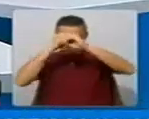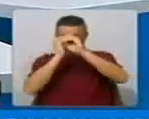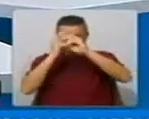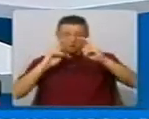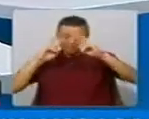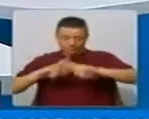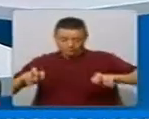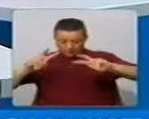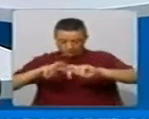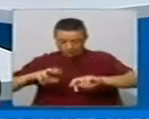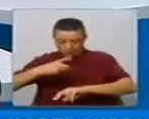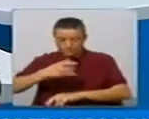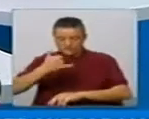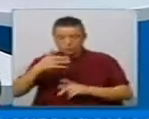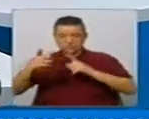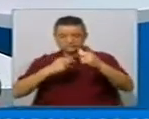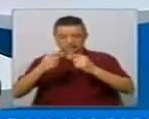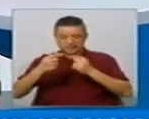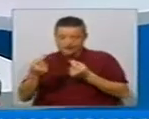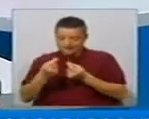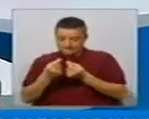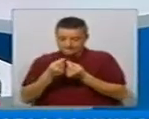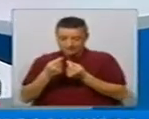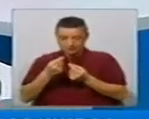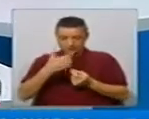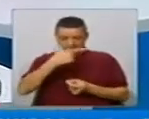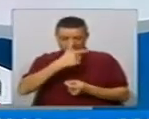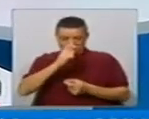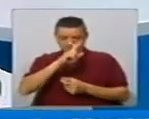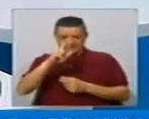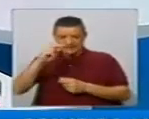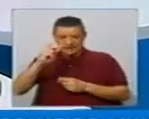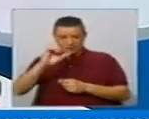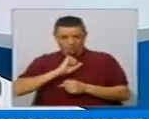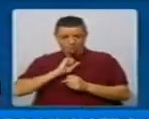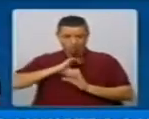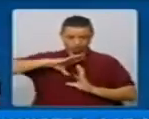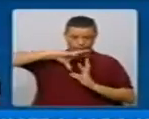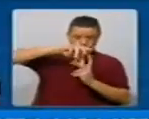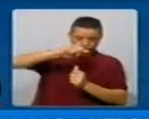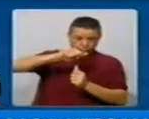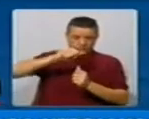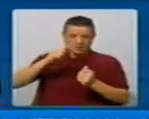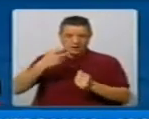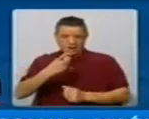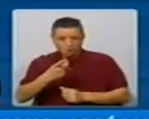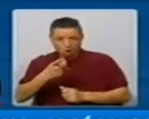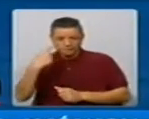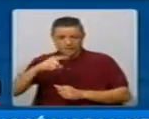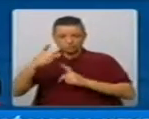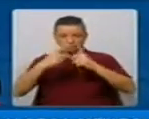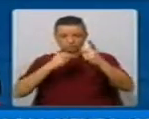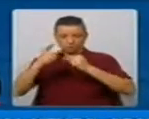de 92 estrelas próximas da Terra e encontrou precisamente este tipo de luz em 9 dessas